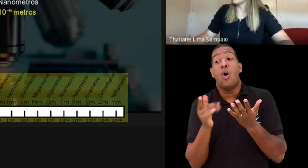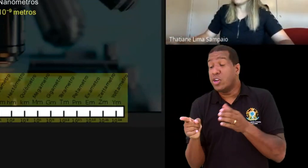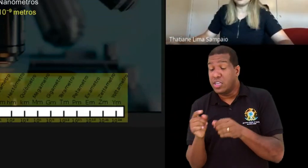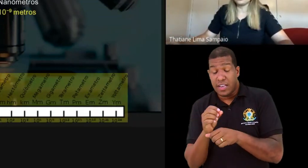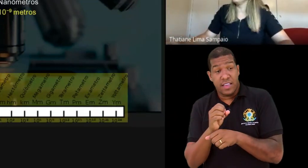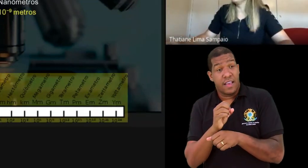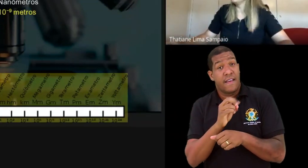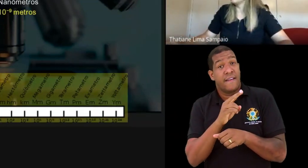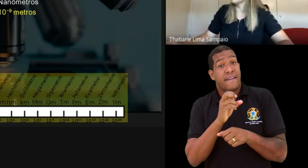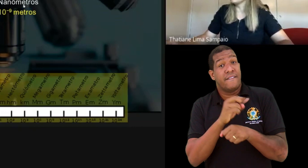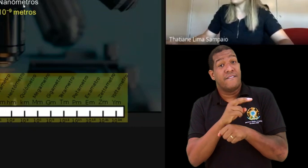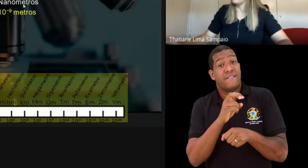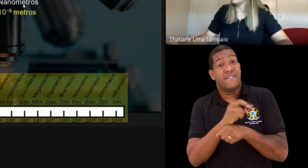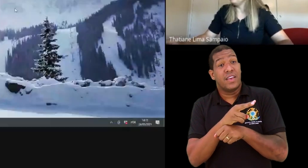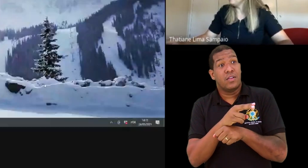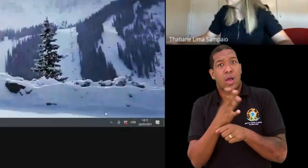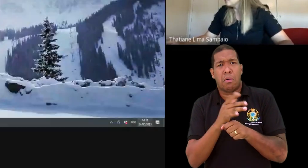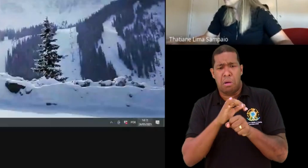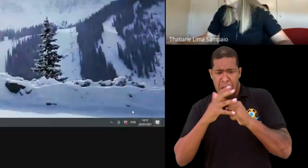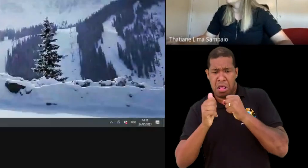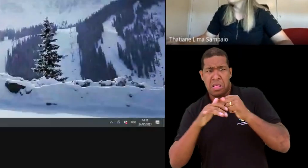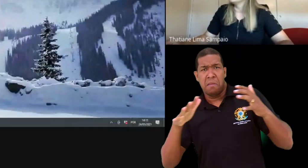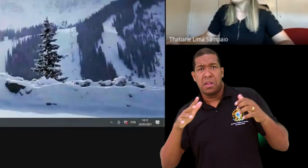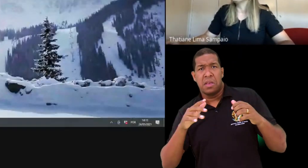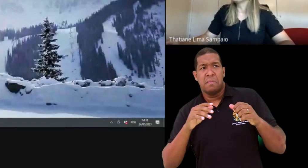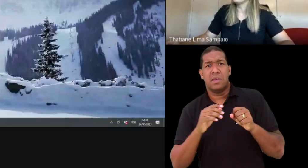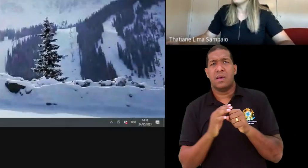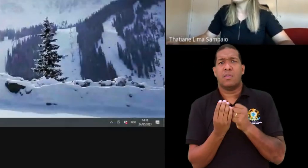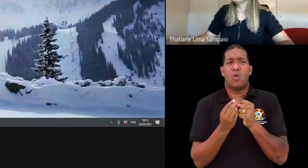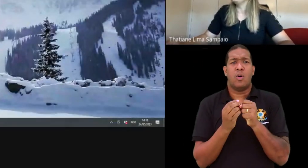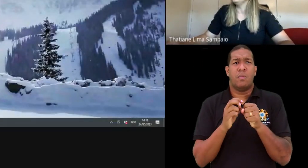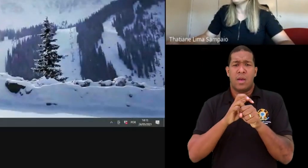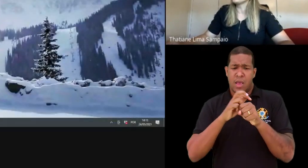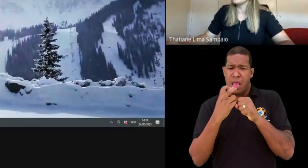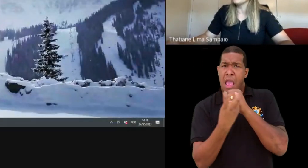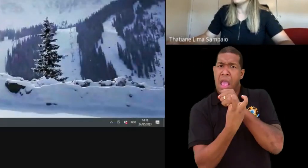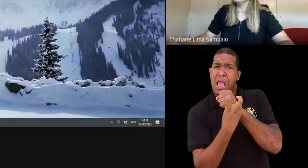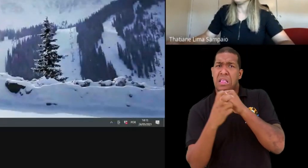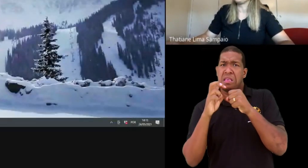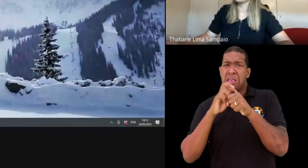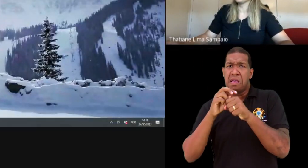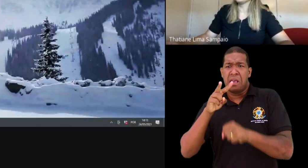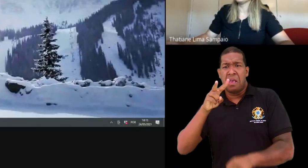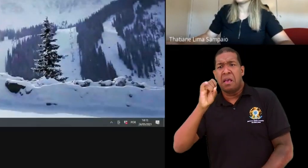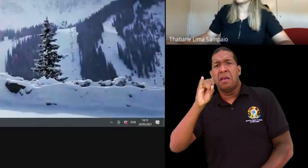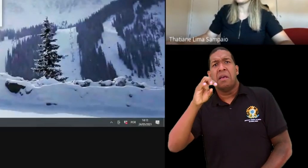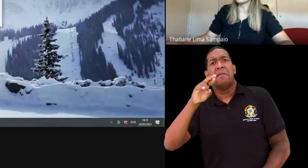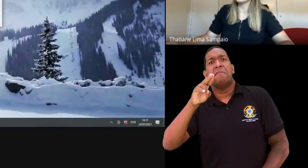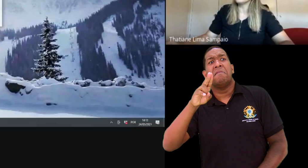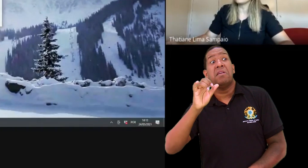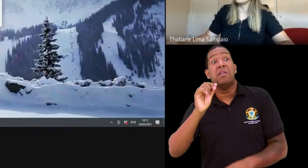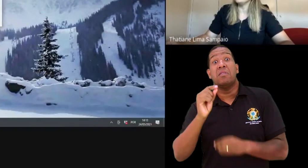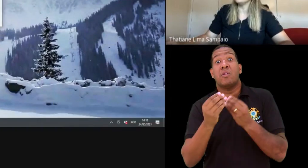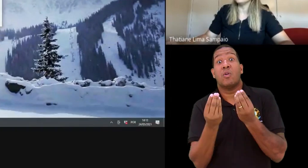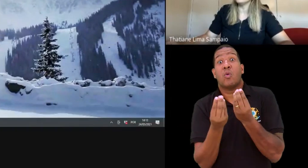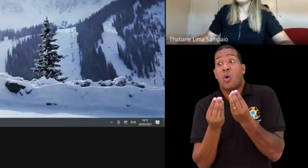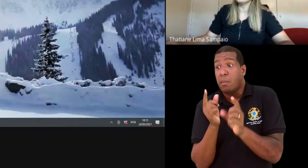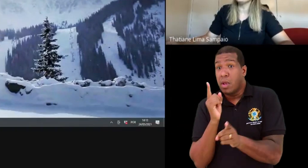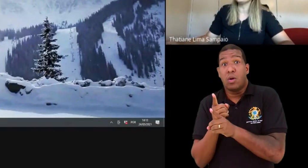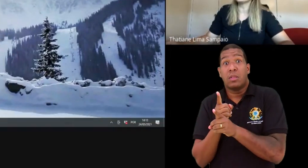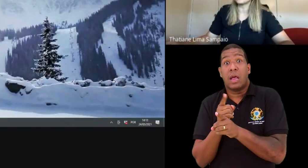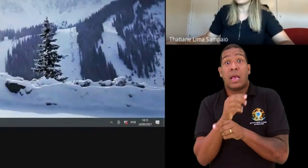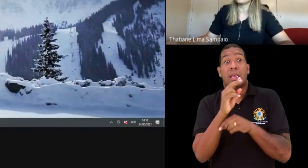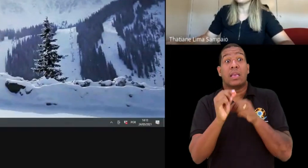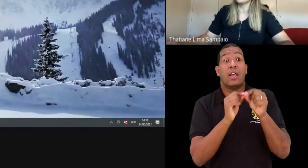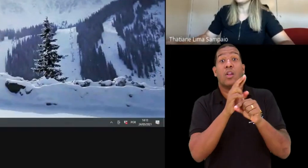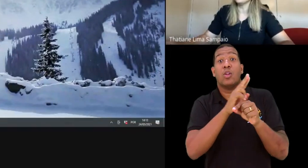aí com toda a questão da pandemia, para a descoberta do vírus causador da Covid-19, que é o